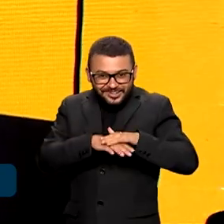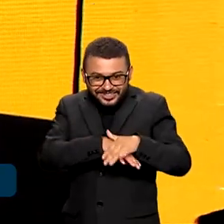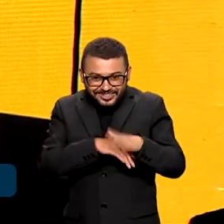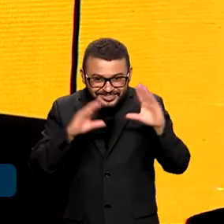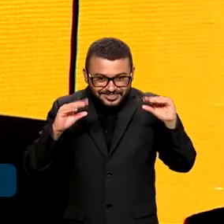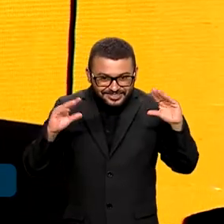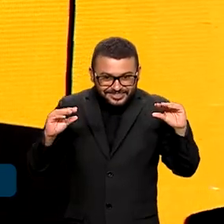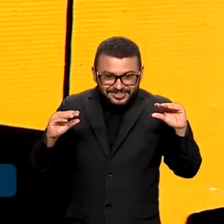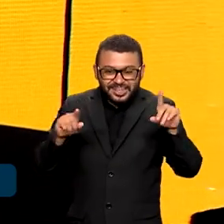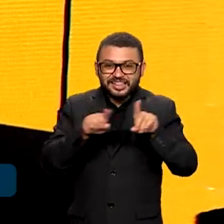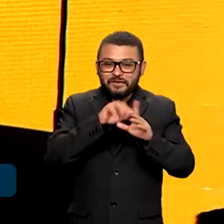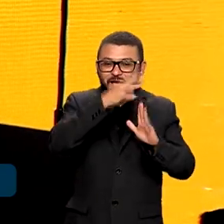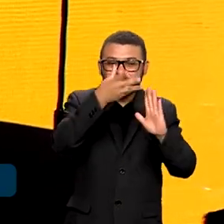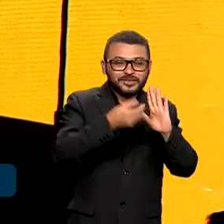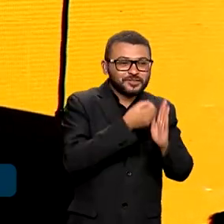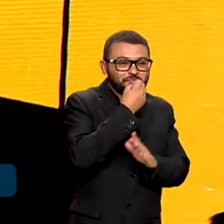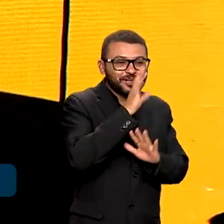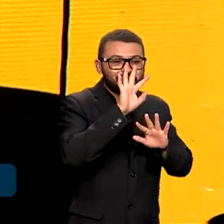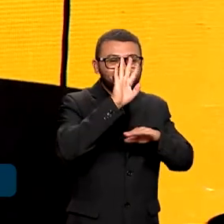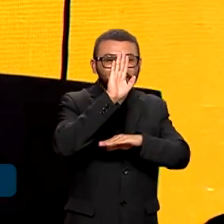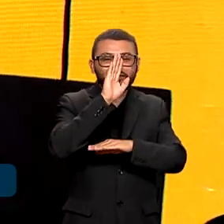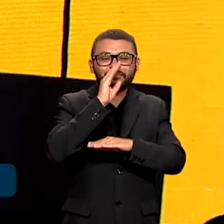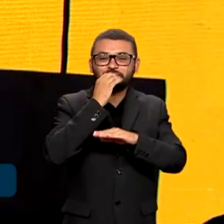Boa noite, Amazônia!